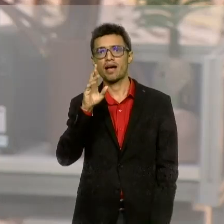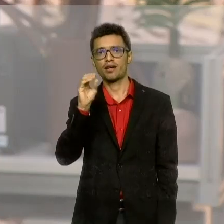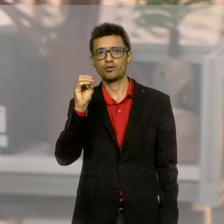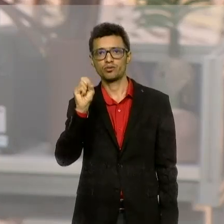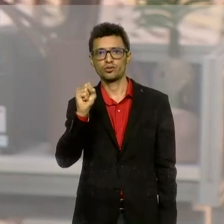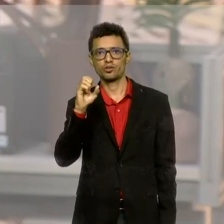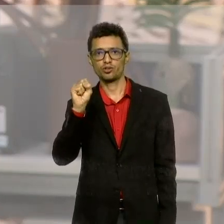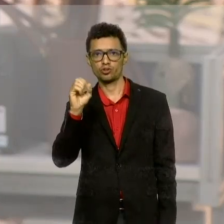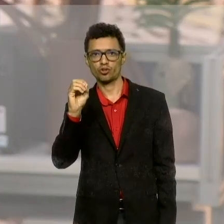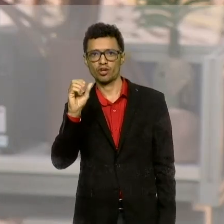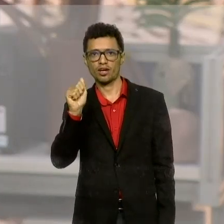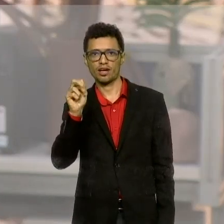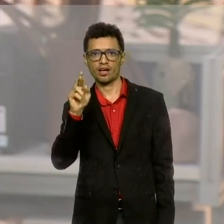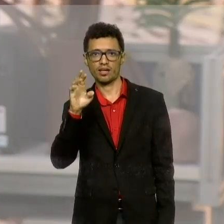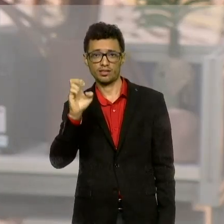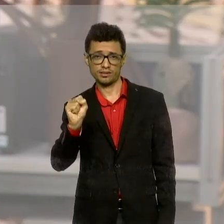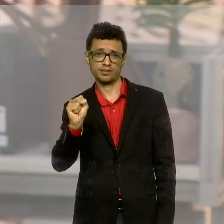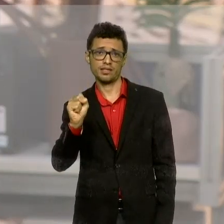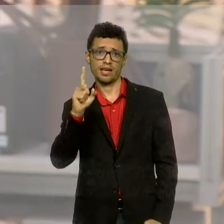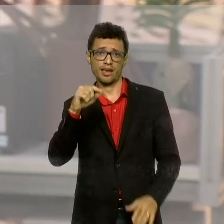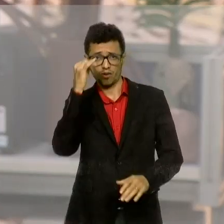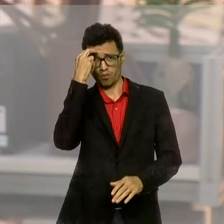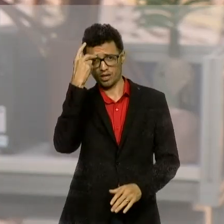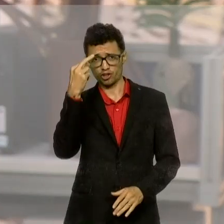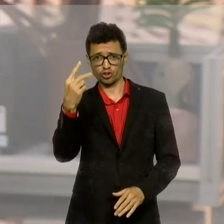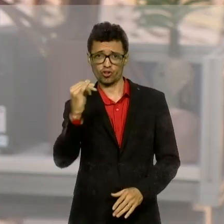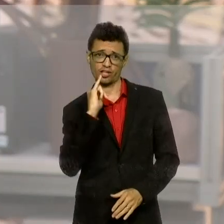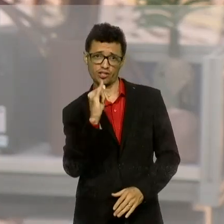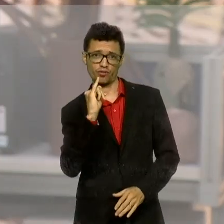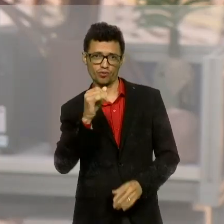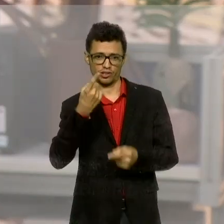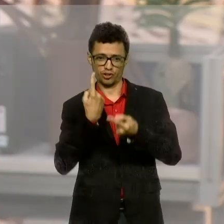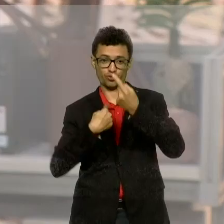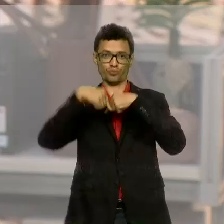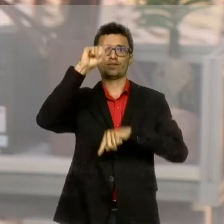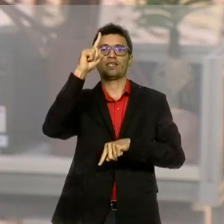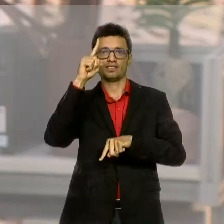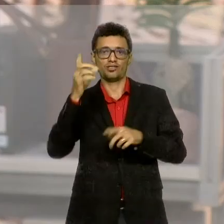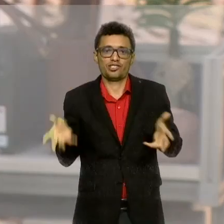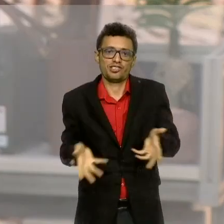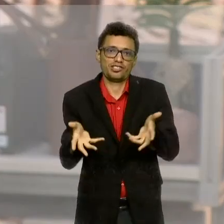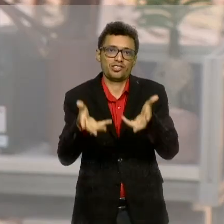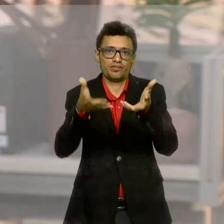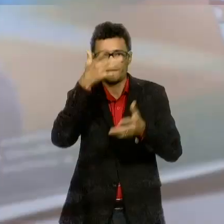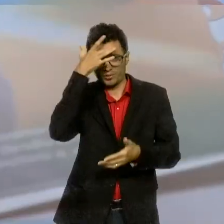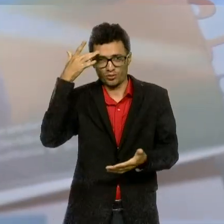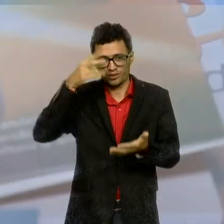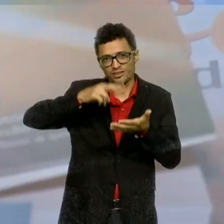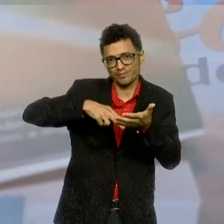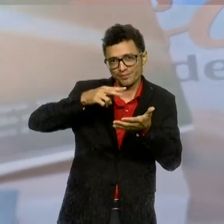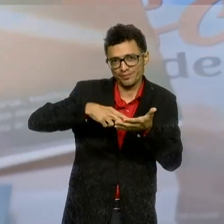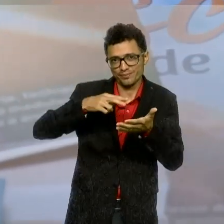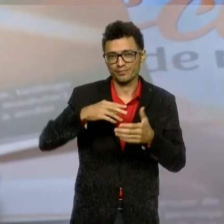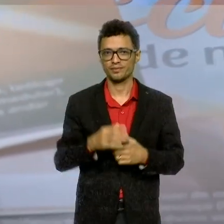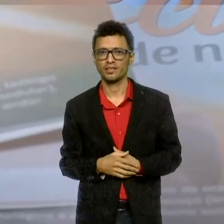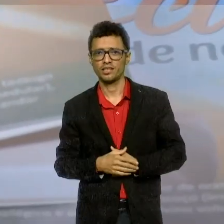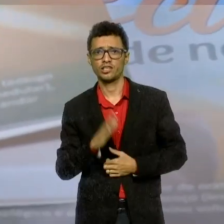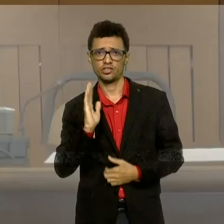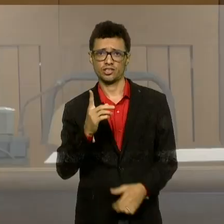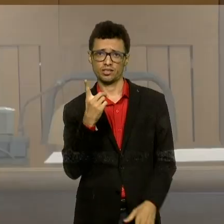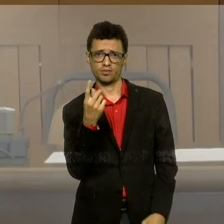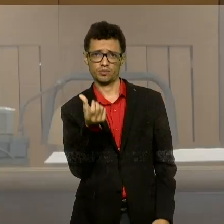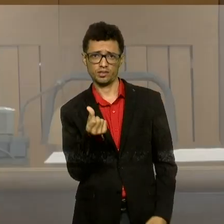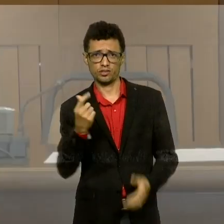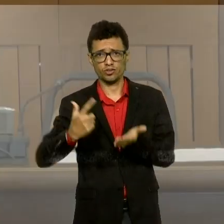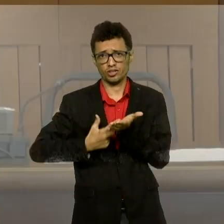história de superação e serve de incentivo e positividade para os leitores é o 16º livro do escritor